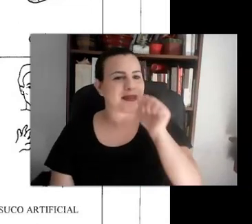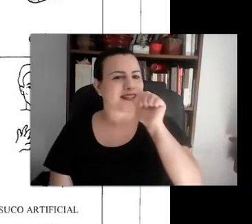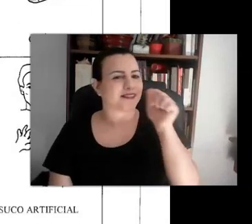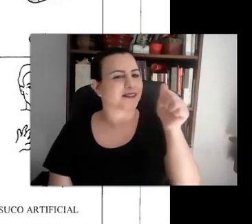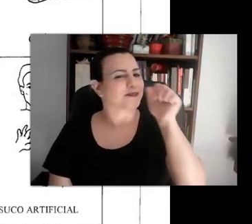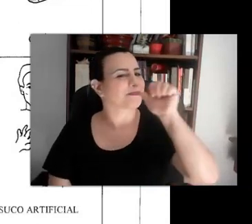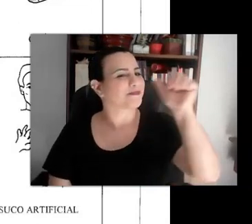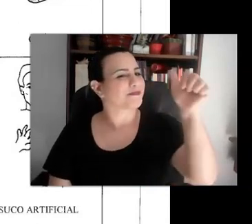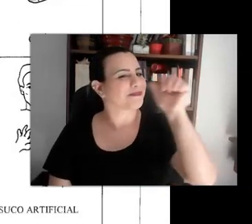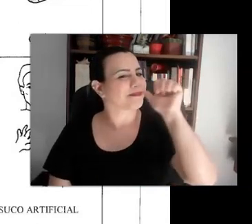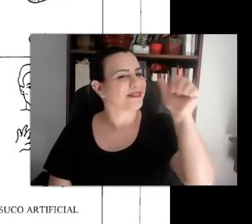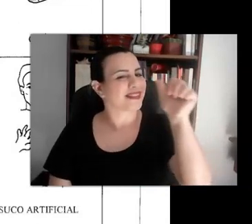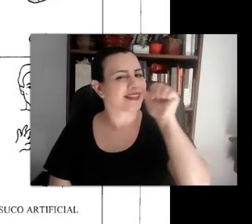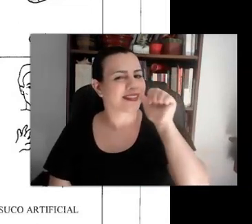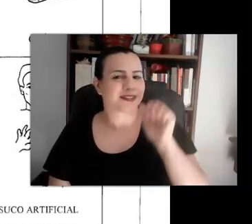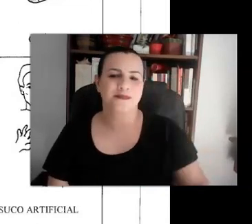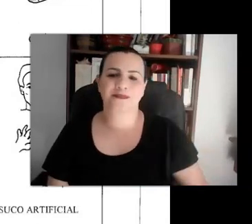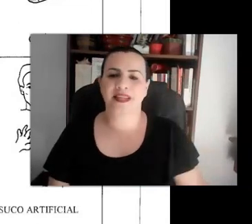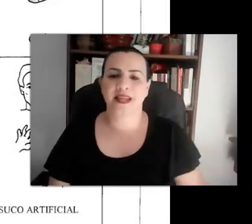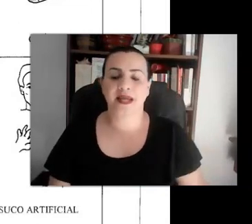E bebidas.